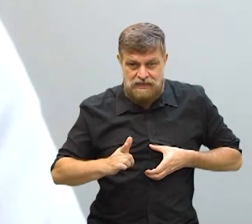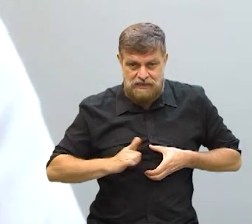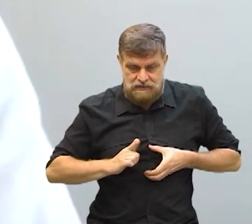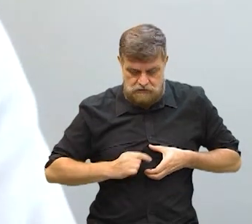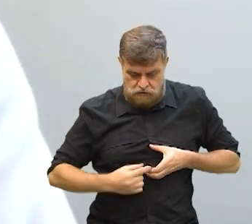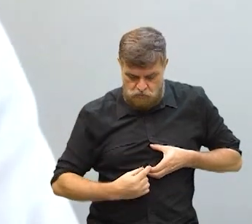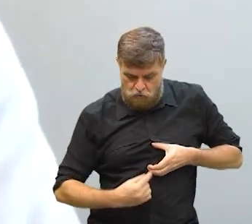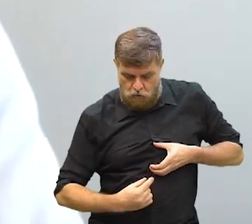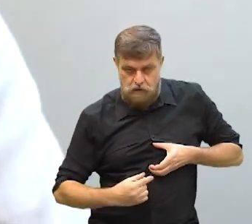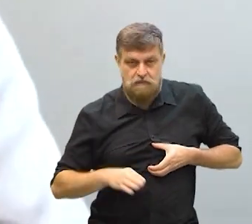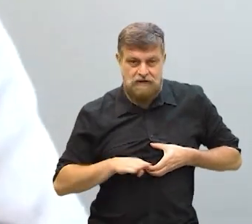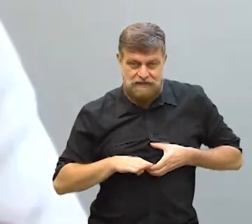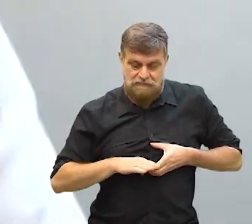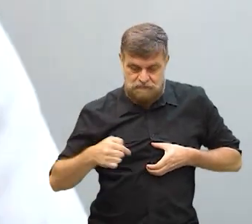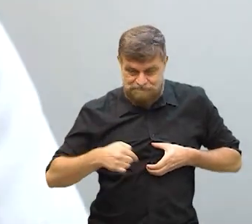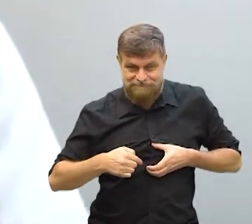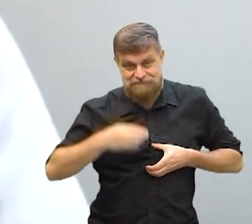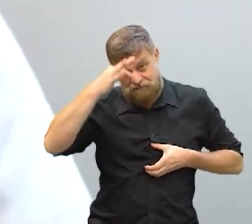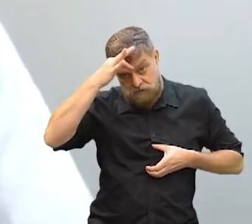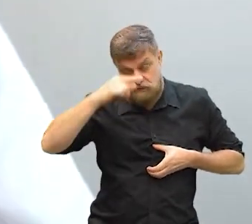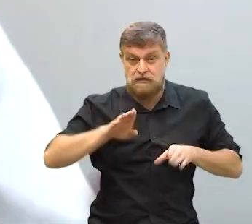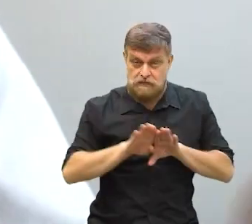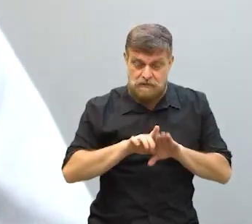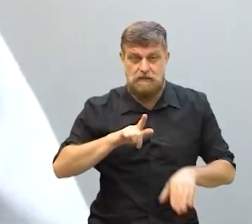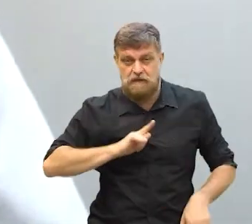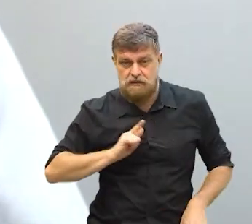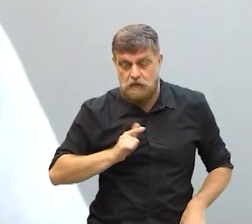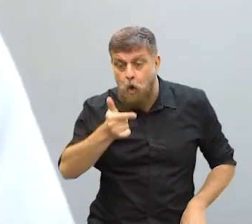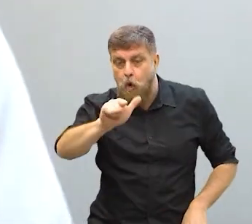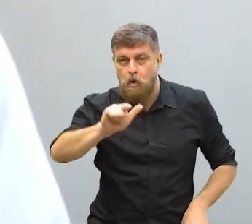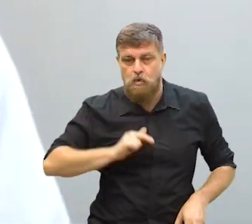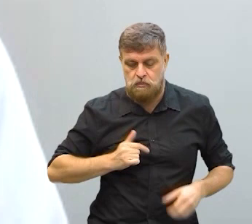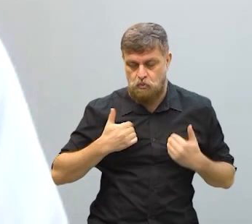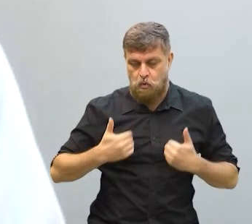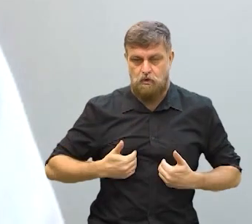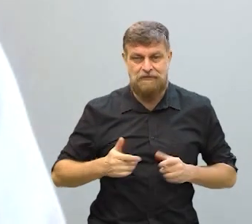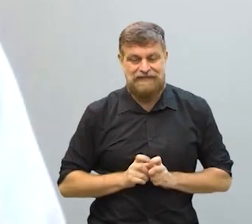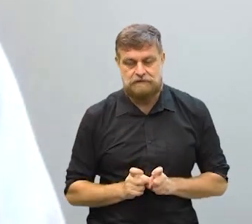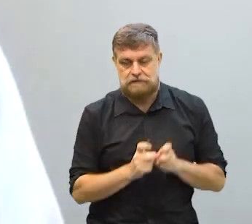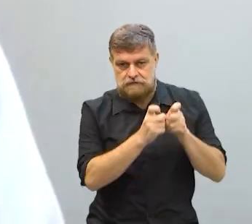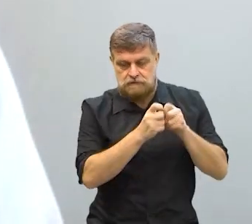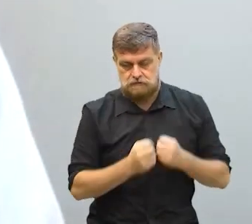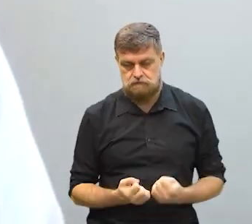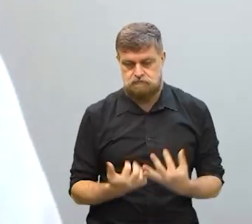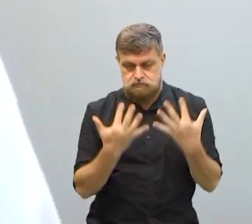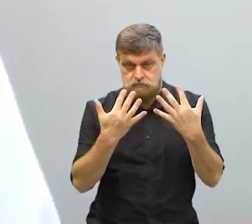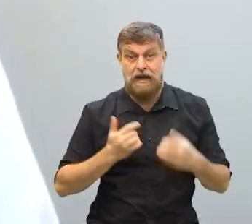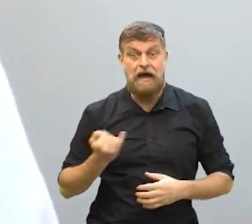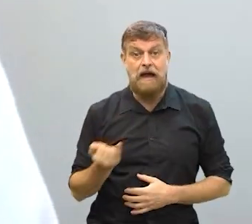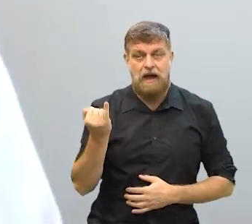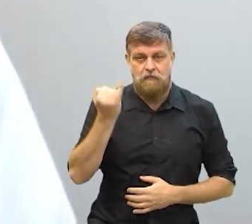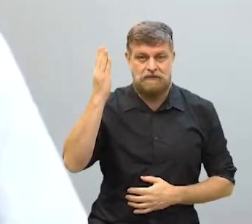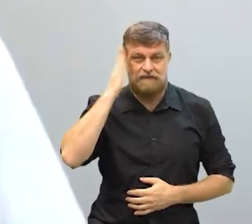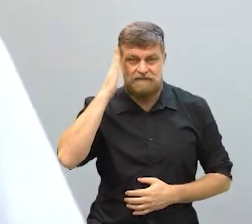está restrita ao colo do útero e o fundo vaginal, se eu tenho algum outro órgão comprometido. Então, essa é uma etapa importante no